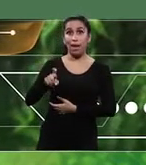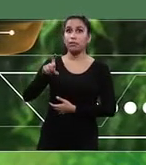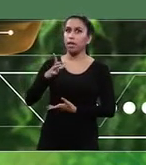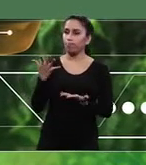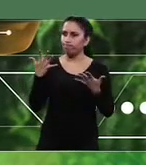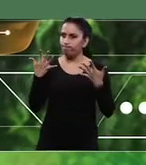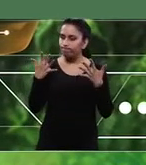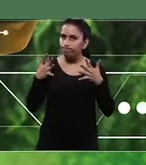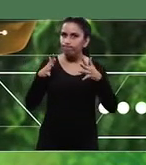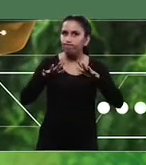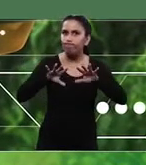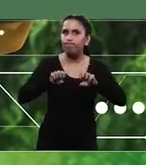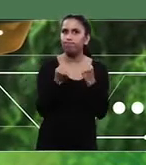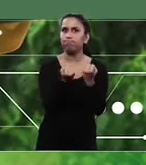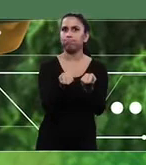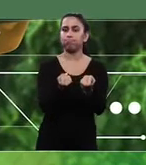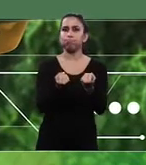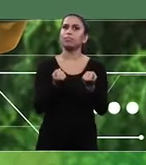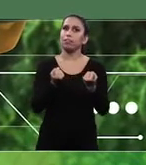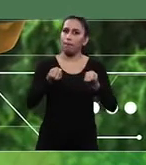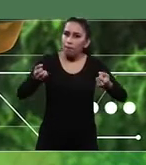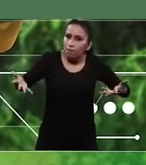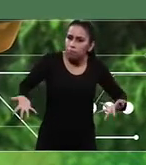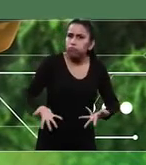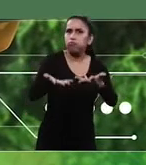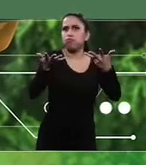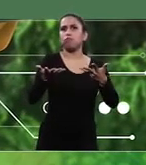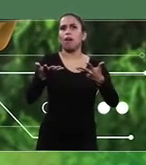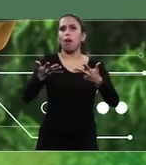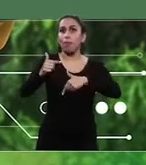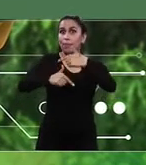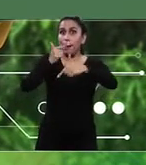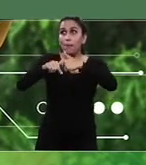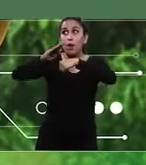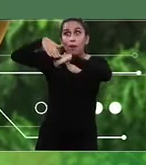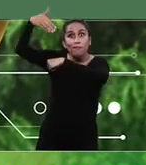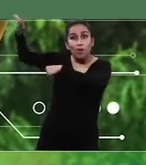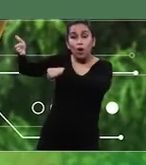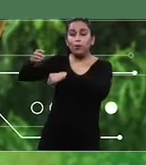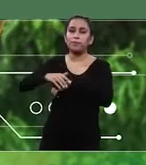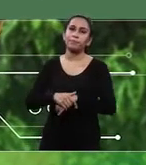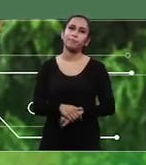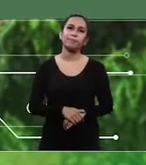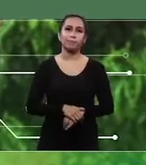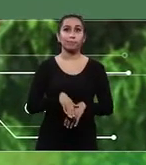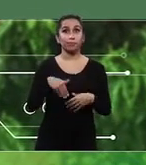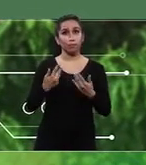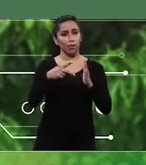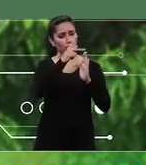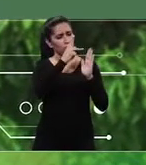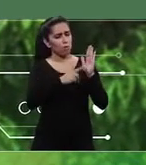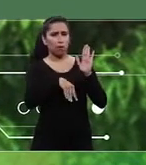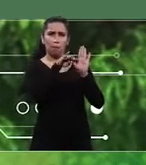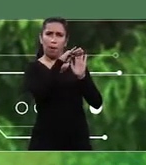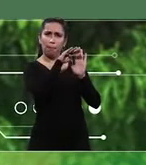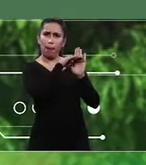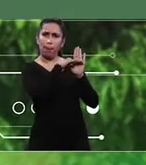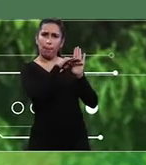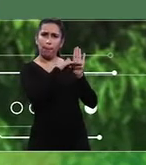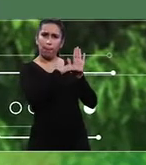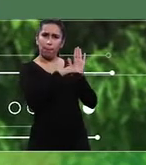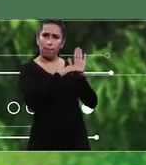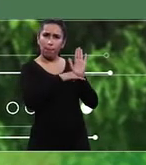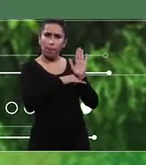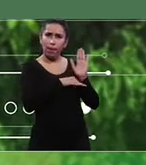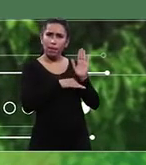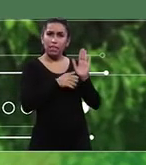no esforço de promover o agronegócio brasileiro lá fora. E aí a gente seleciona nesses projetos setoriais, esses 17